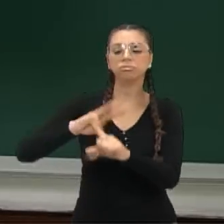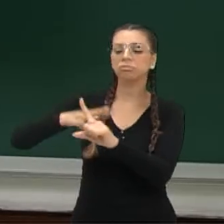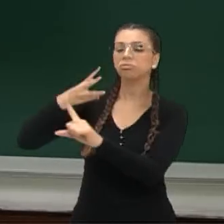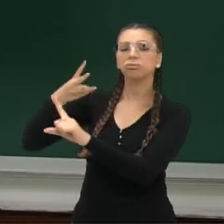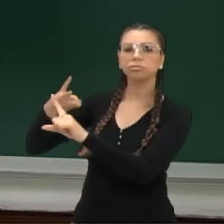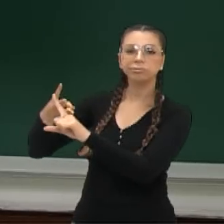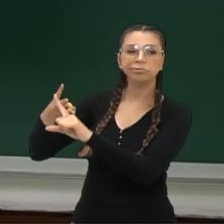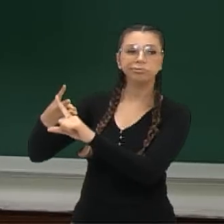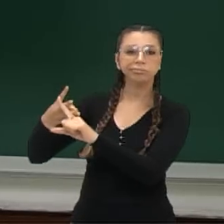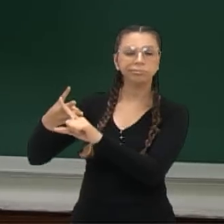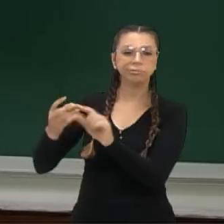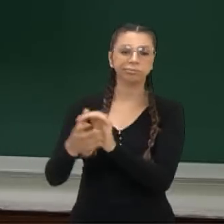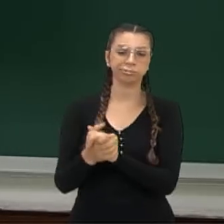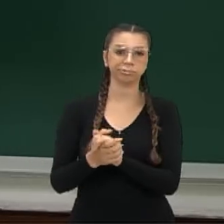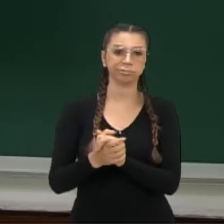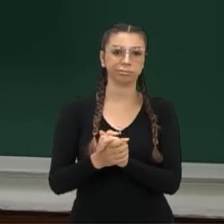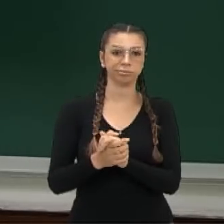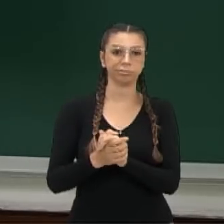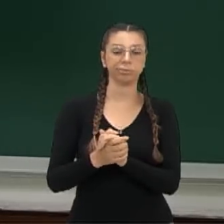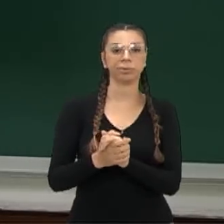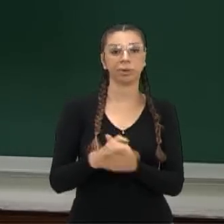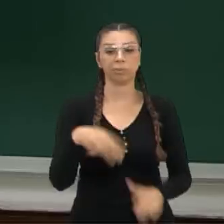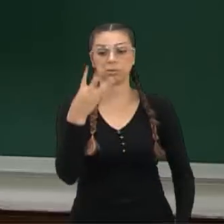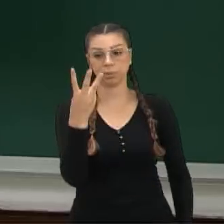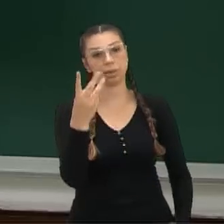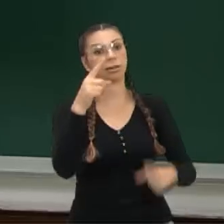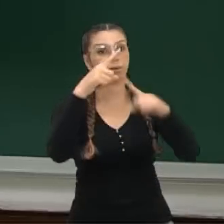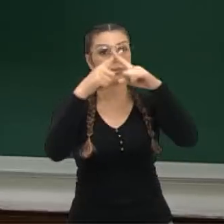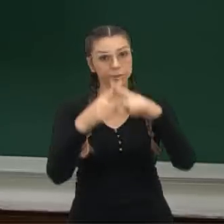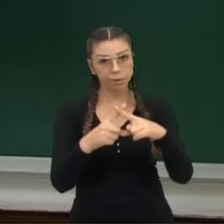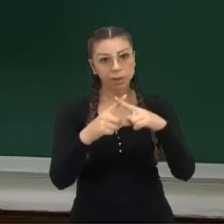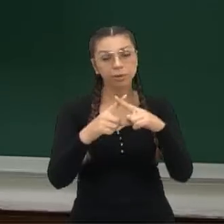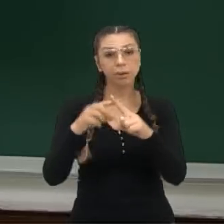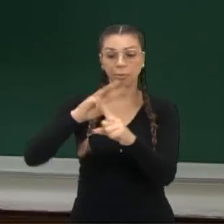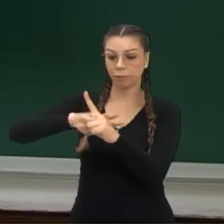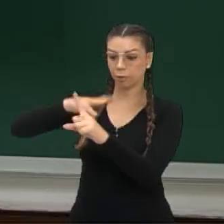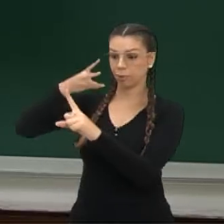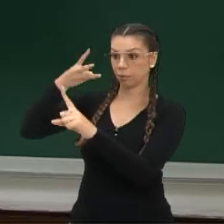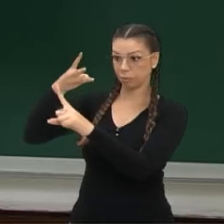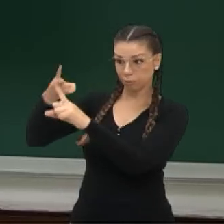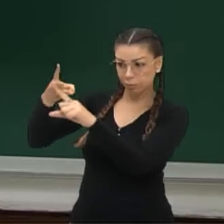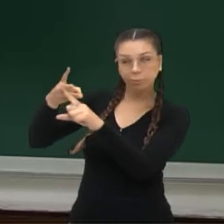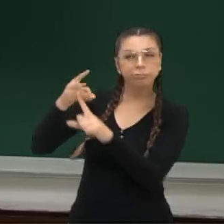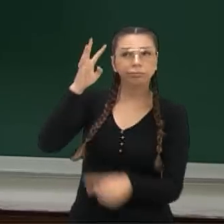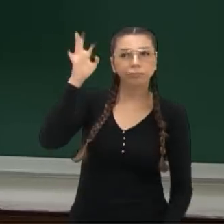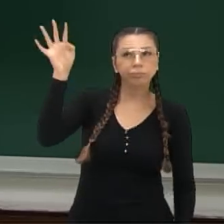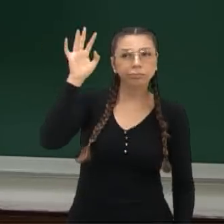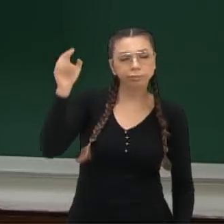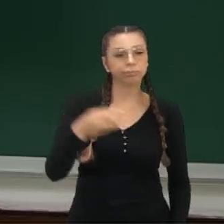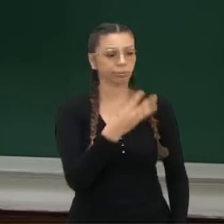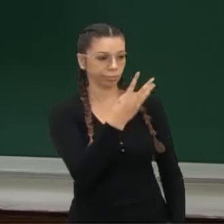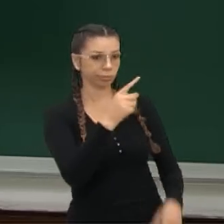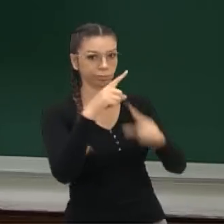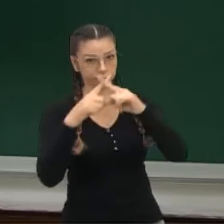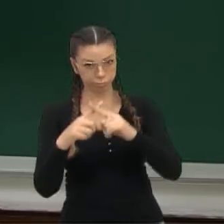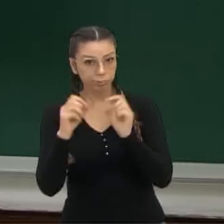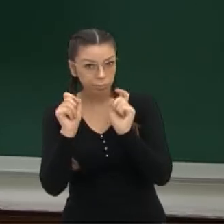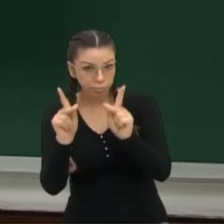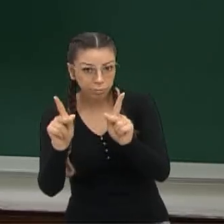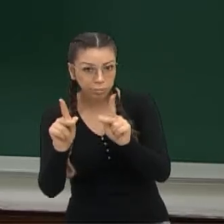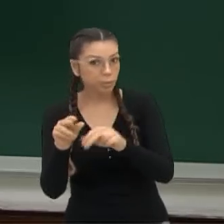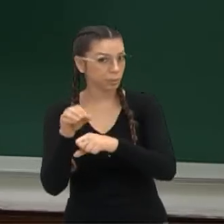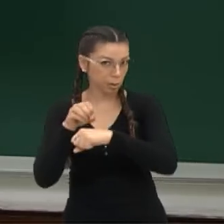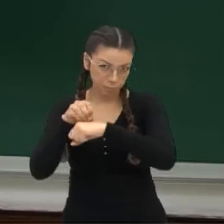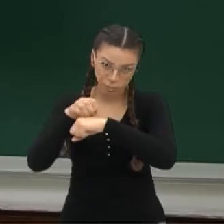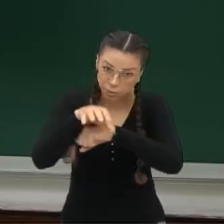dizer? 3 vezes. Tudo que eu vou triplicar, eu vou pensar em 3 vezes, ok? Já estou